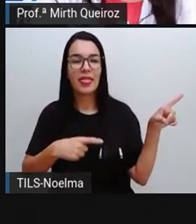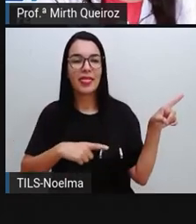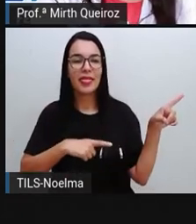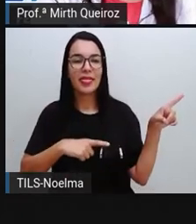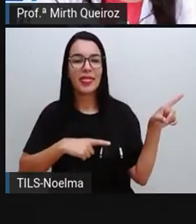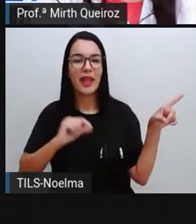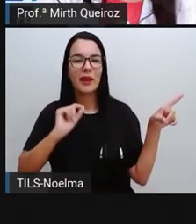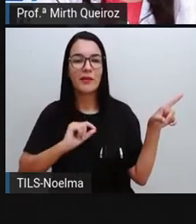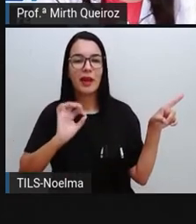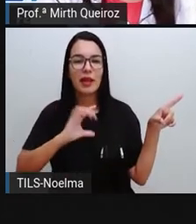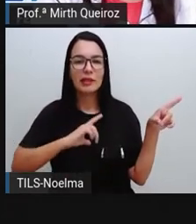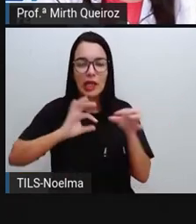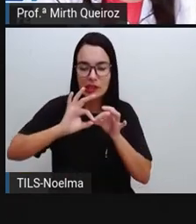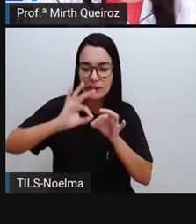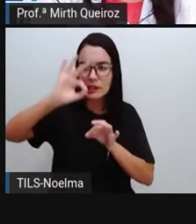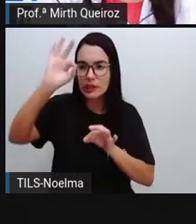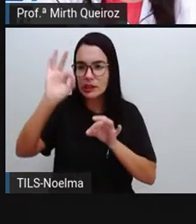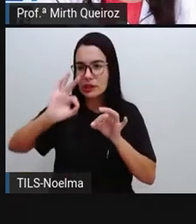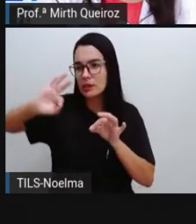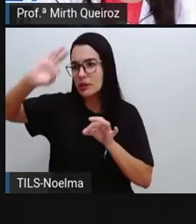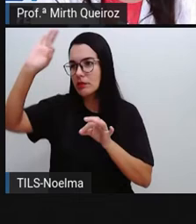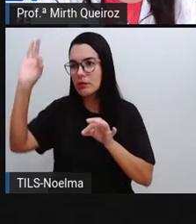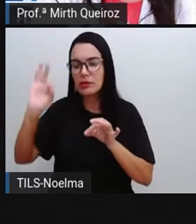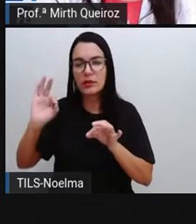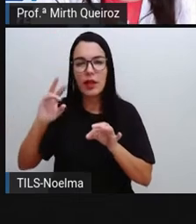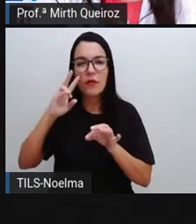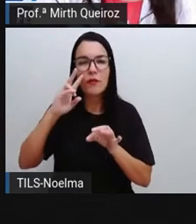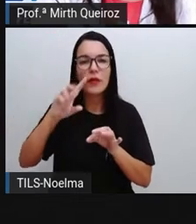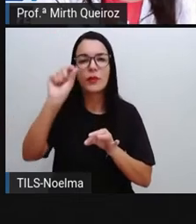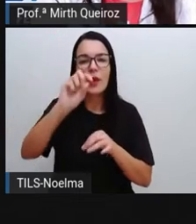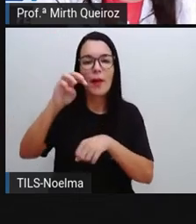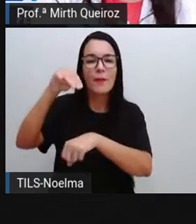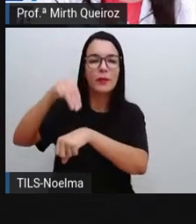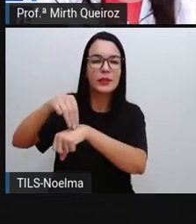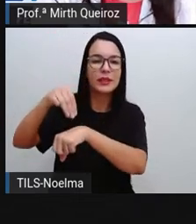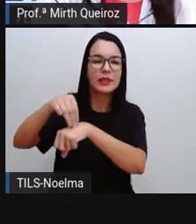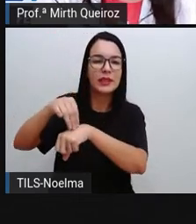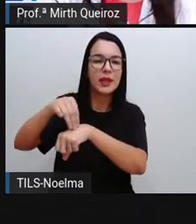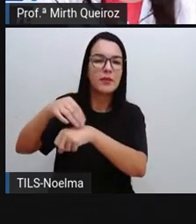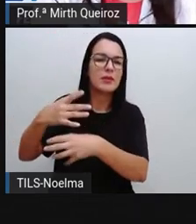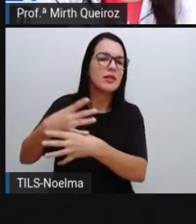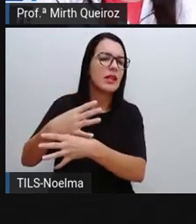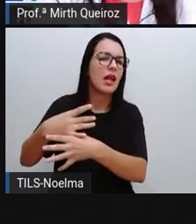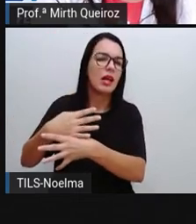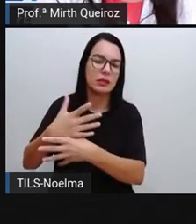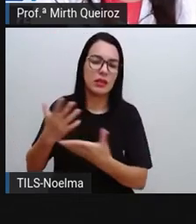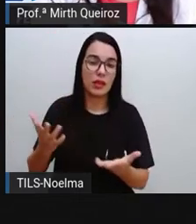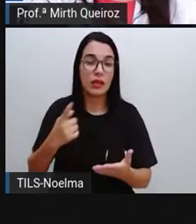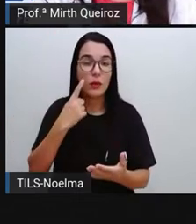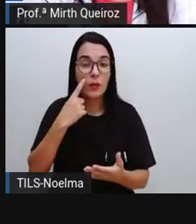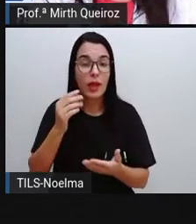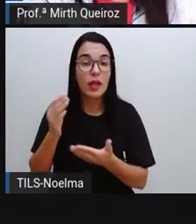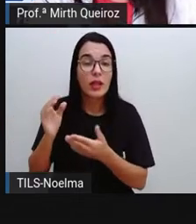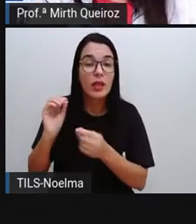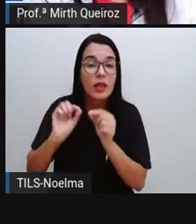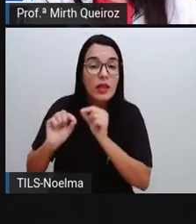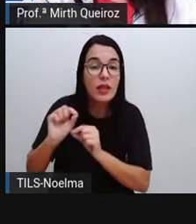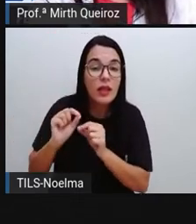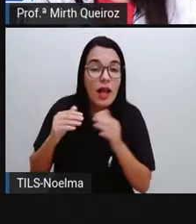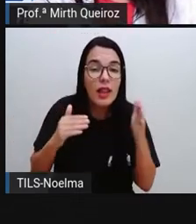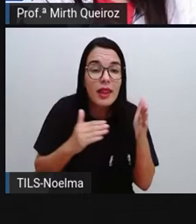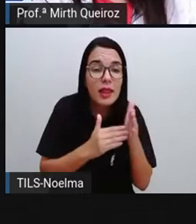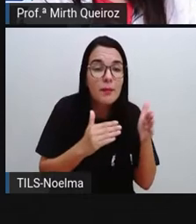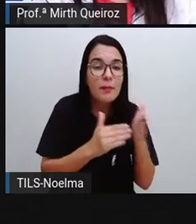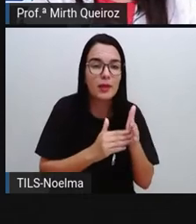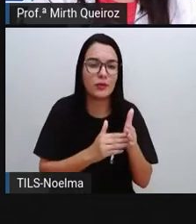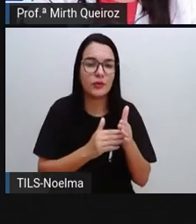a gente já está vendo, neste caso aqui, os municípios. Então, dá para a gente poder entender quem faz limite,